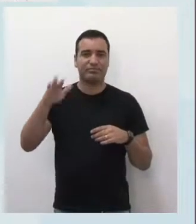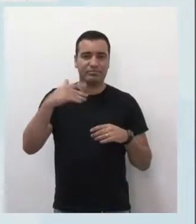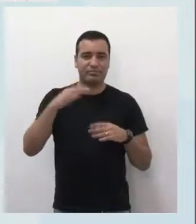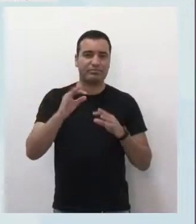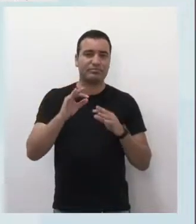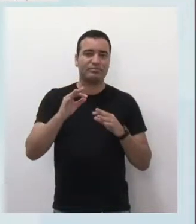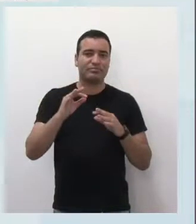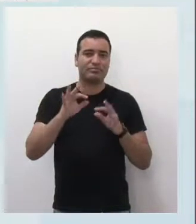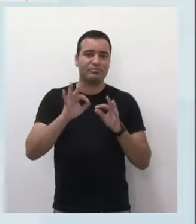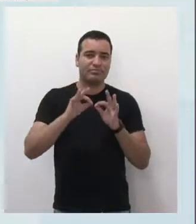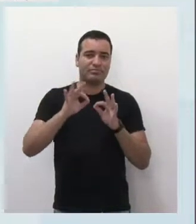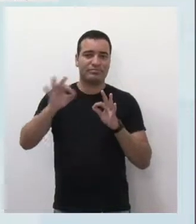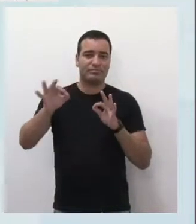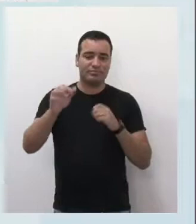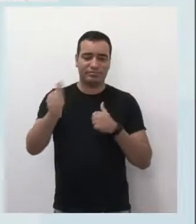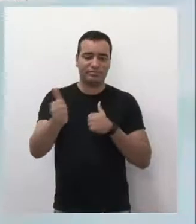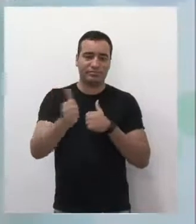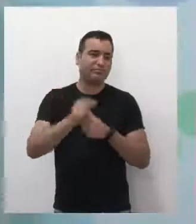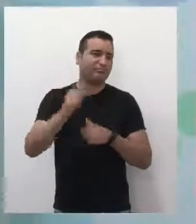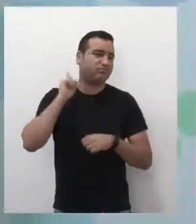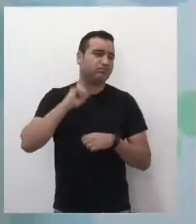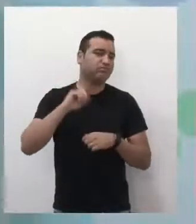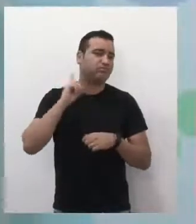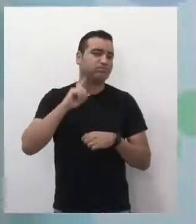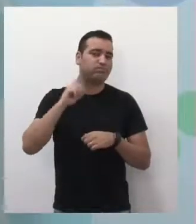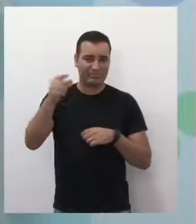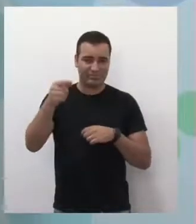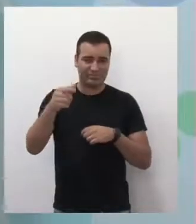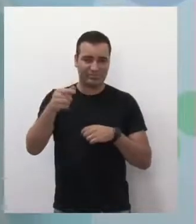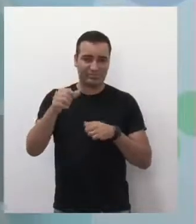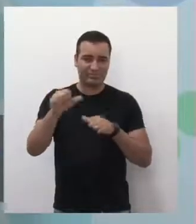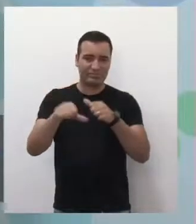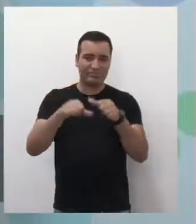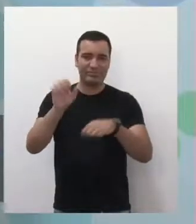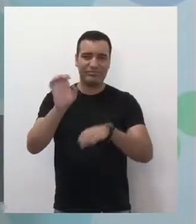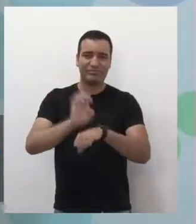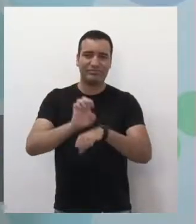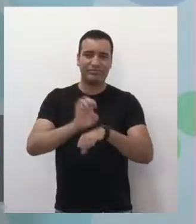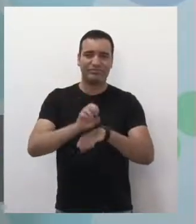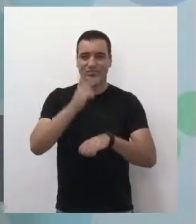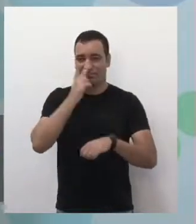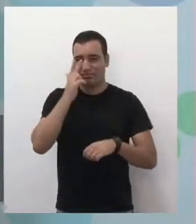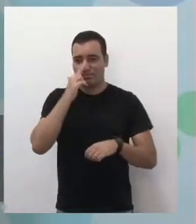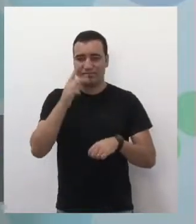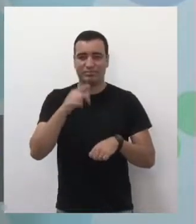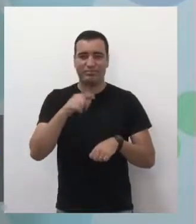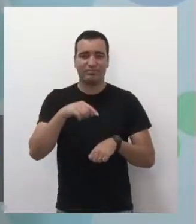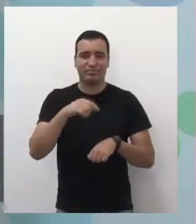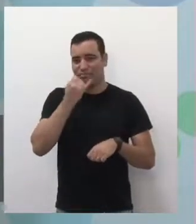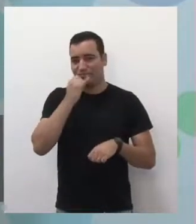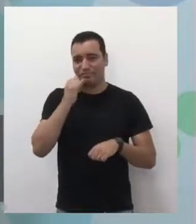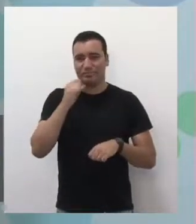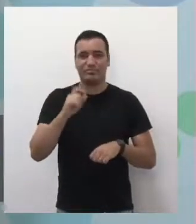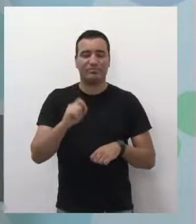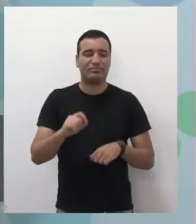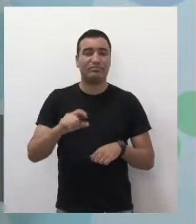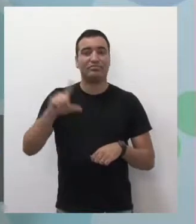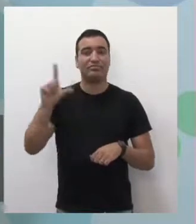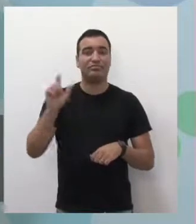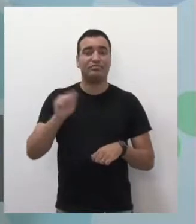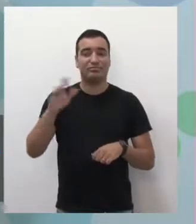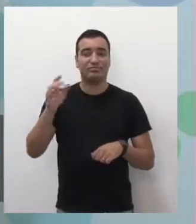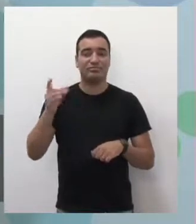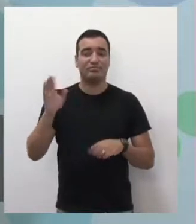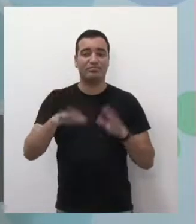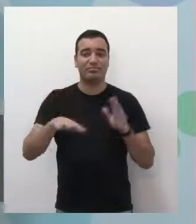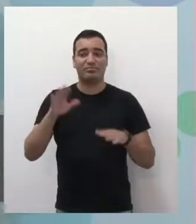para perto de Minas Gerais, ali nas divisas e tal, essa conta acho que vai ficando um pouco mais cara, né? E à medida que você vai indo um